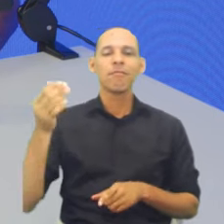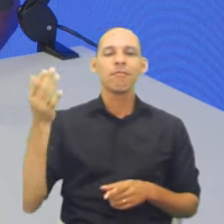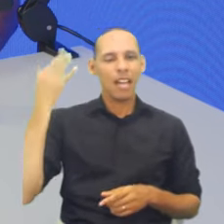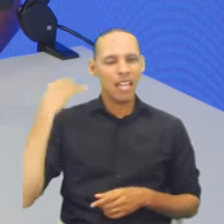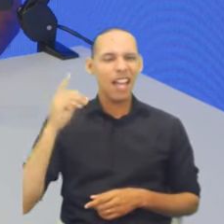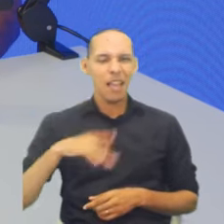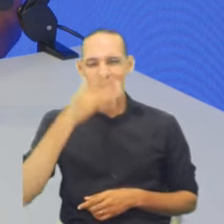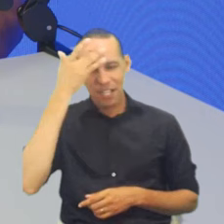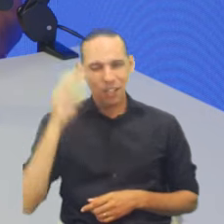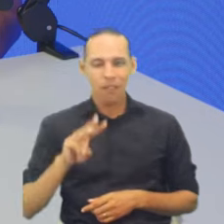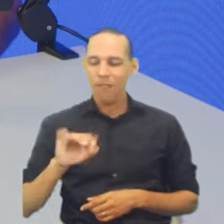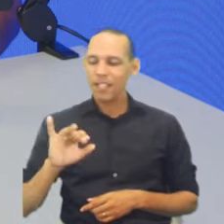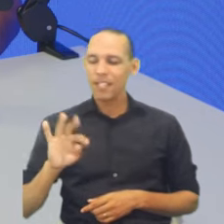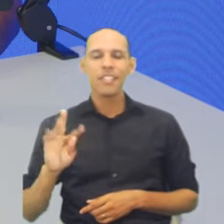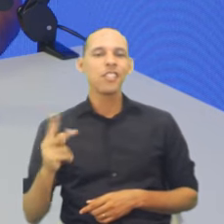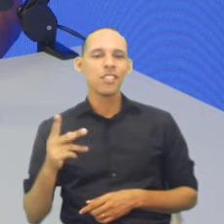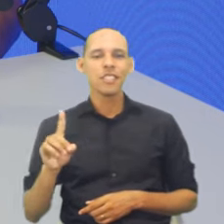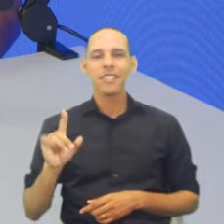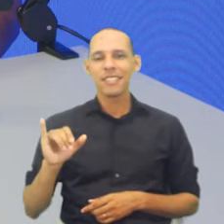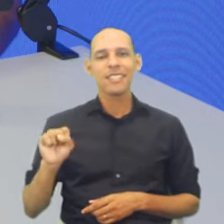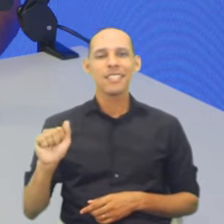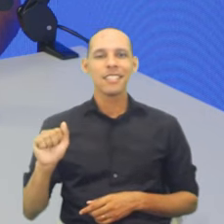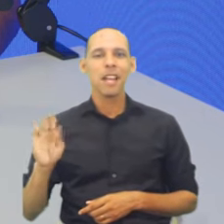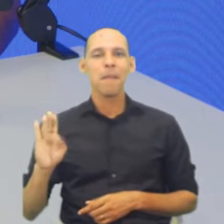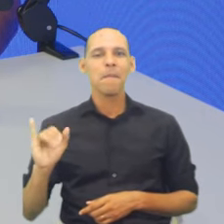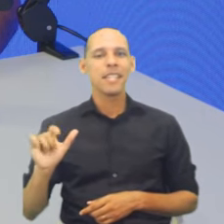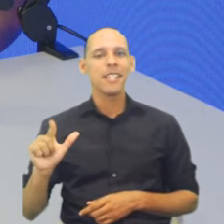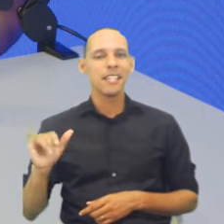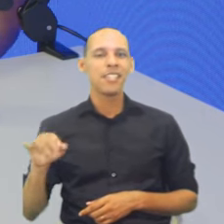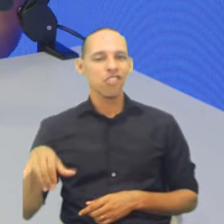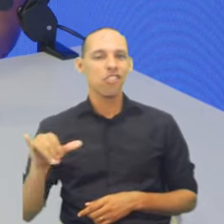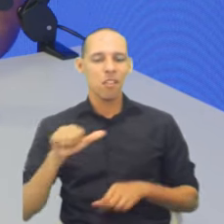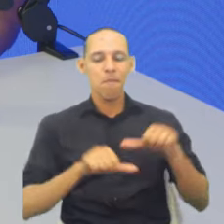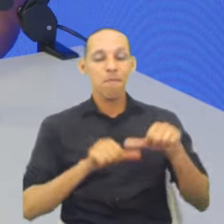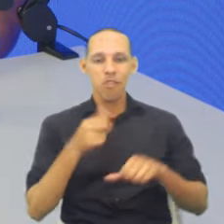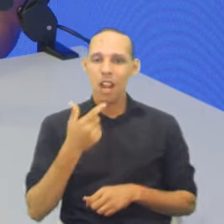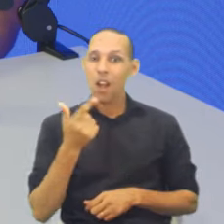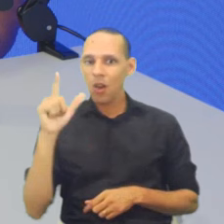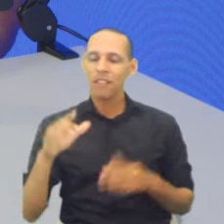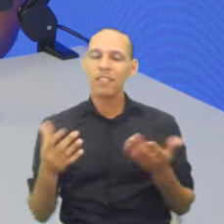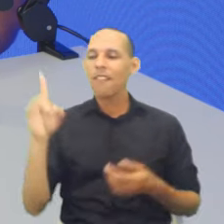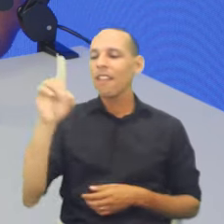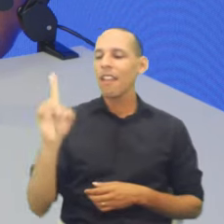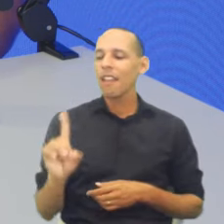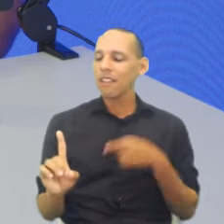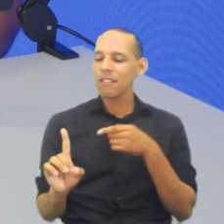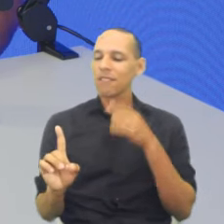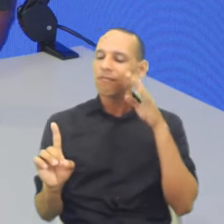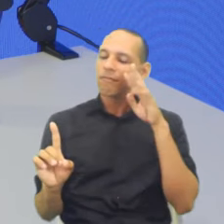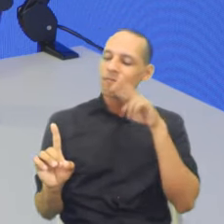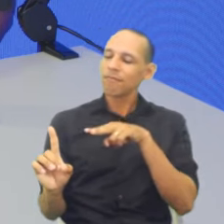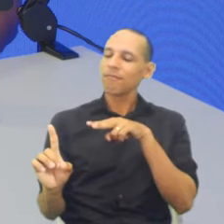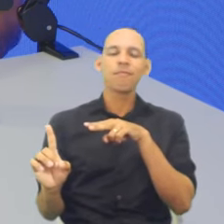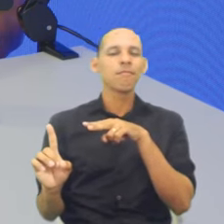desabilitado agora Persona com discapacidade então a gente começou a encarar a palavra deficiência com menos